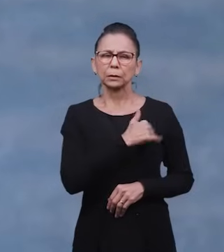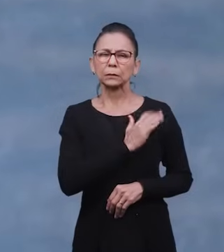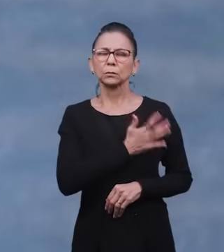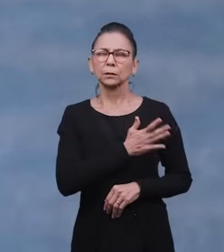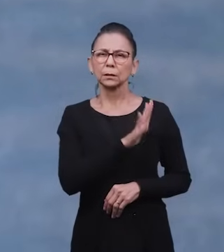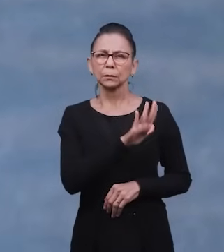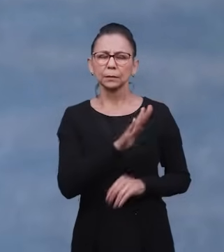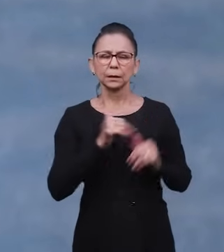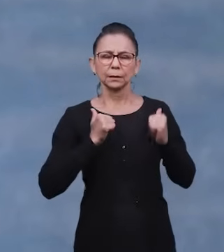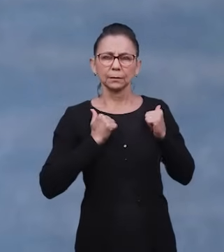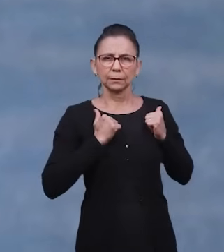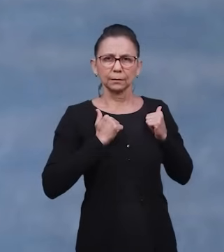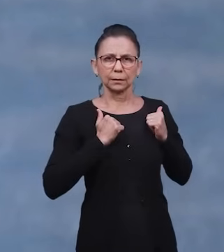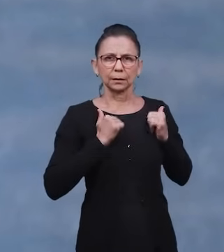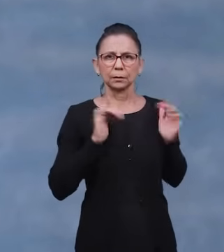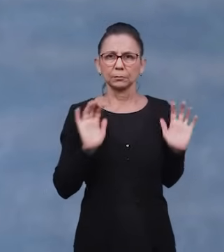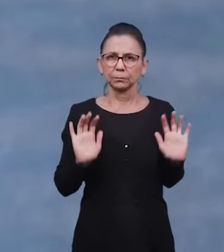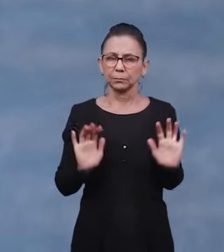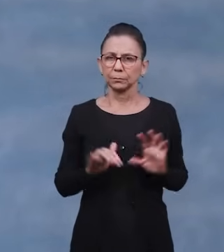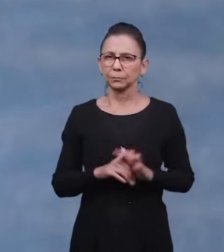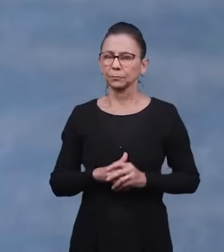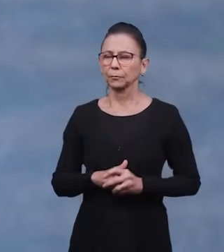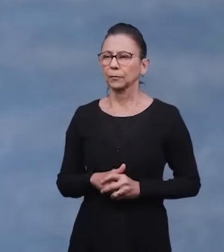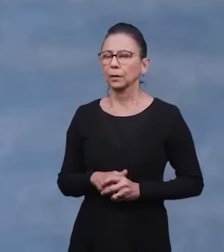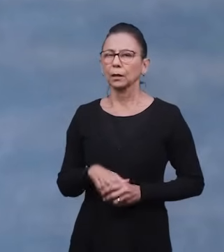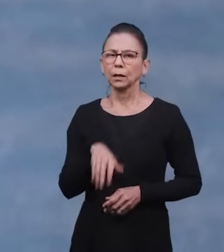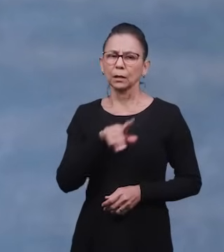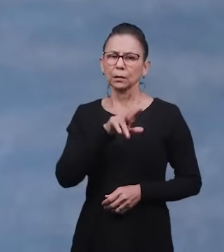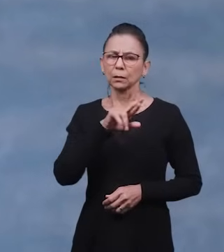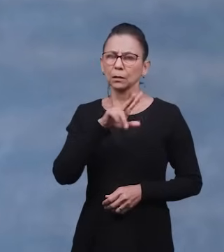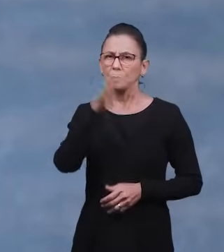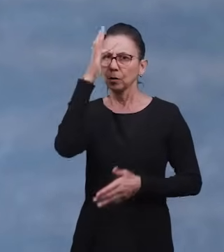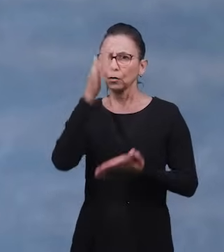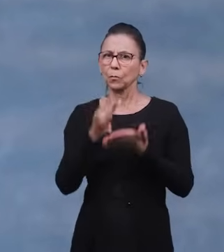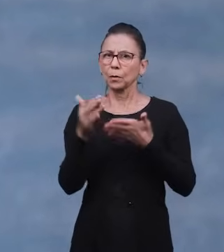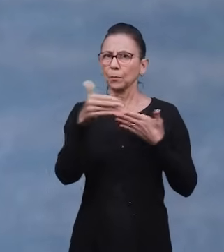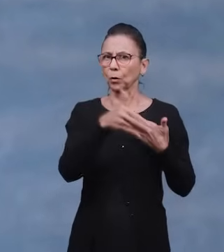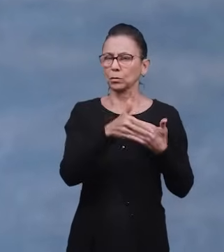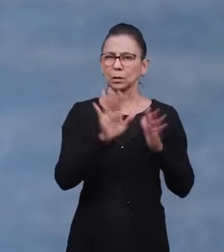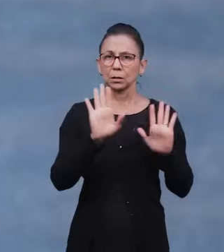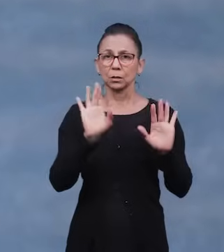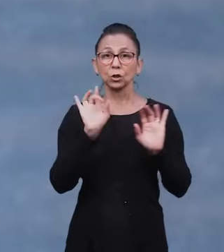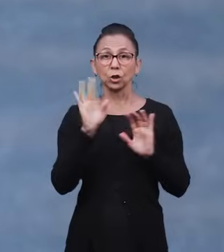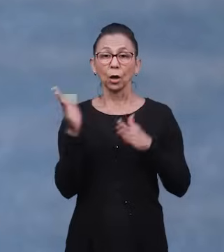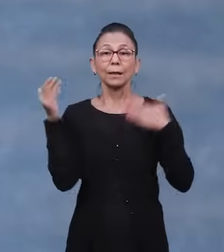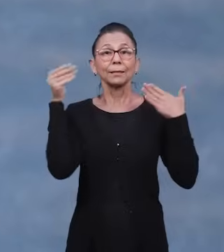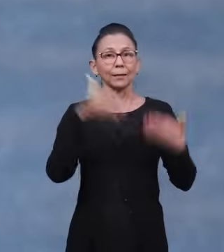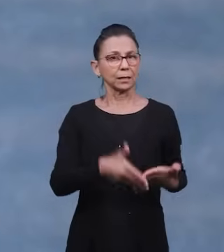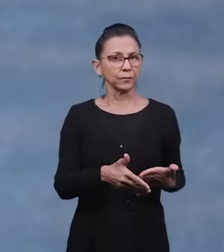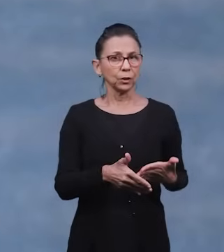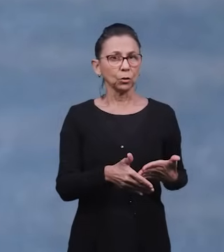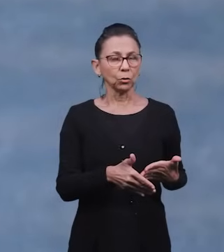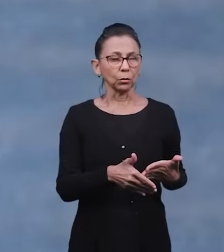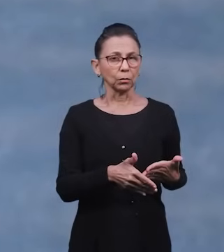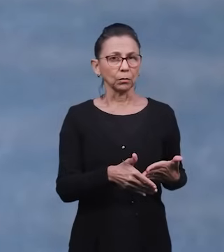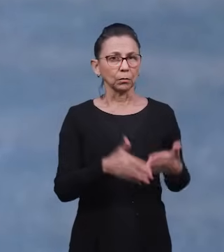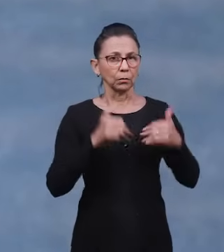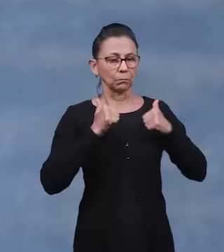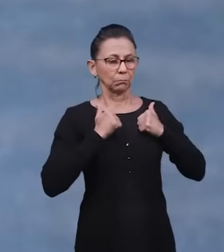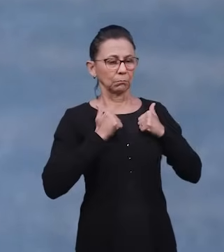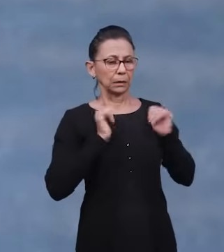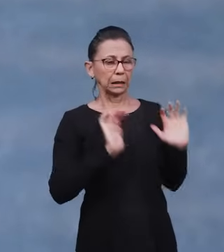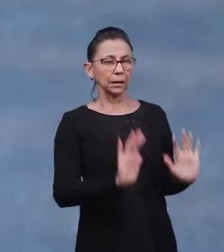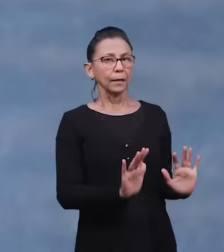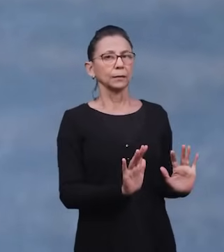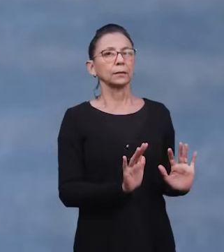coração dele, latente aquilo ali. Ele não é um apóstata. Ele é uma pessoa que se desviou. Tá certo? E nós